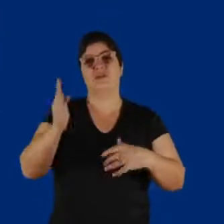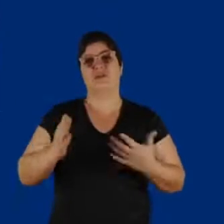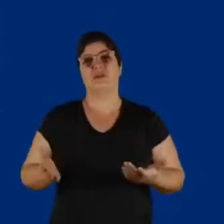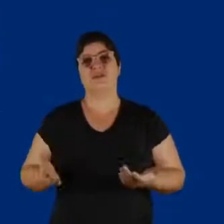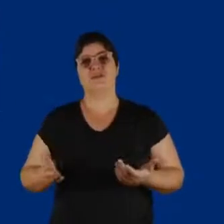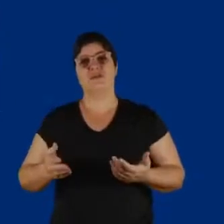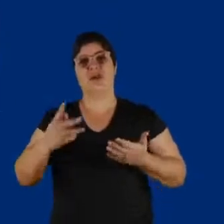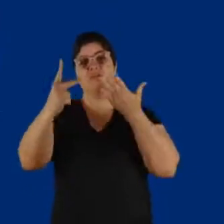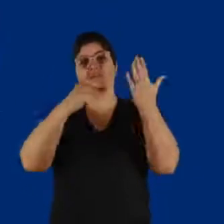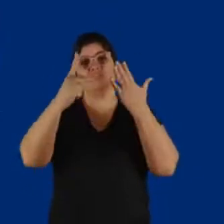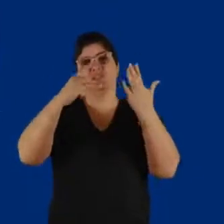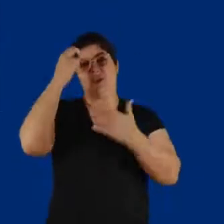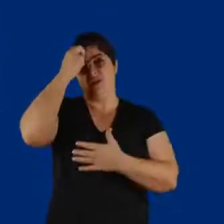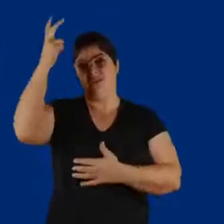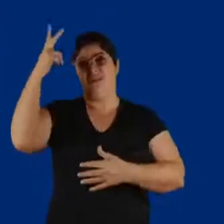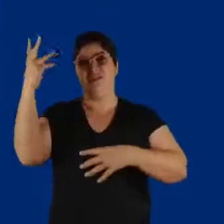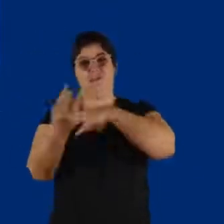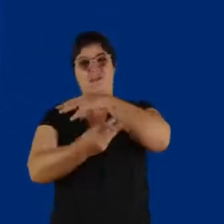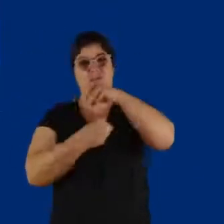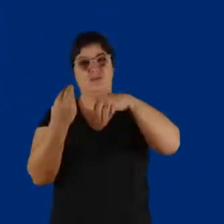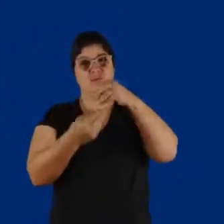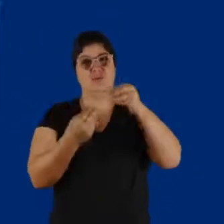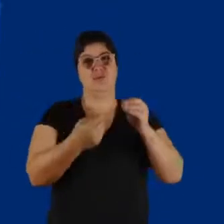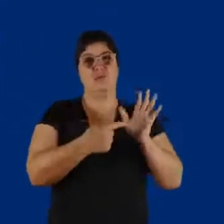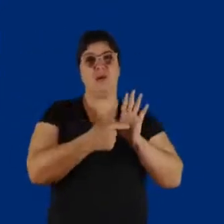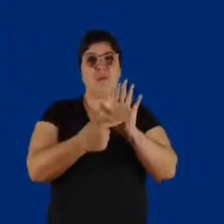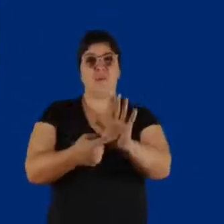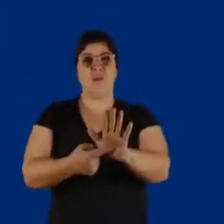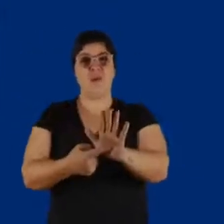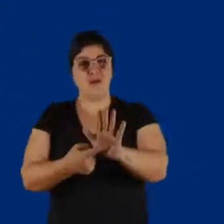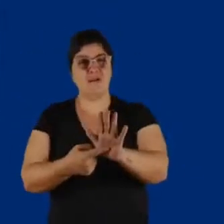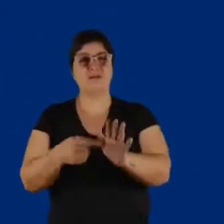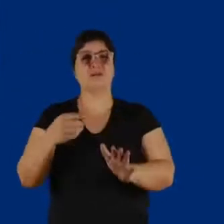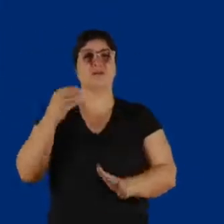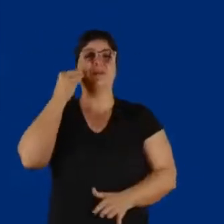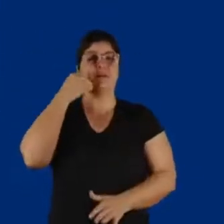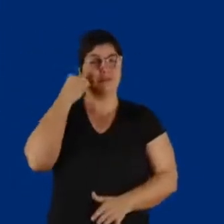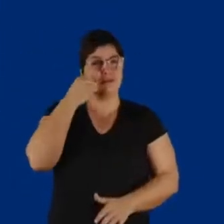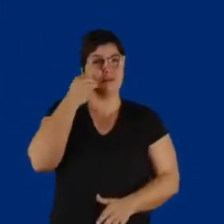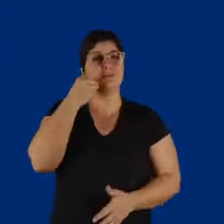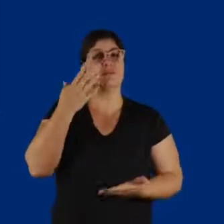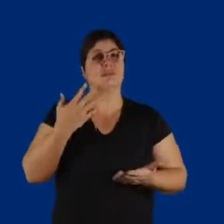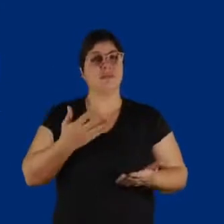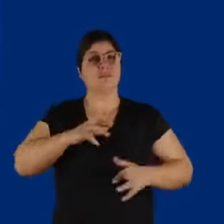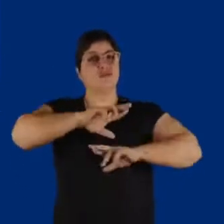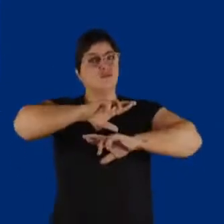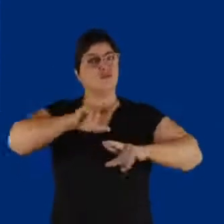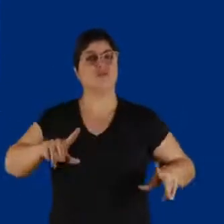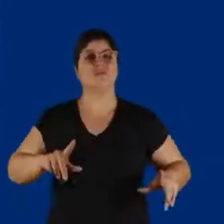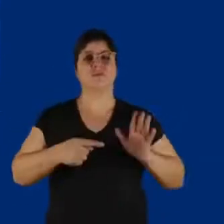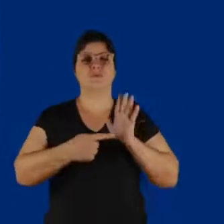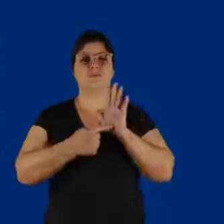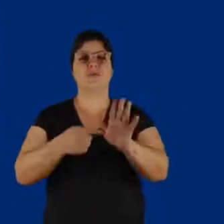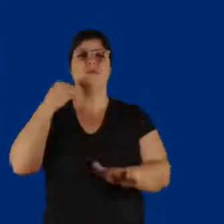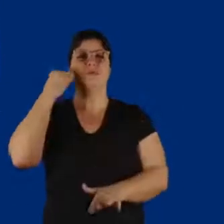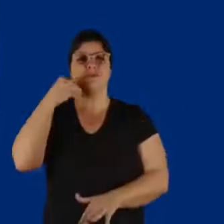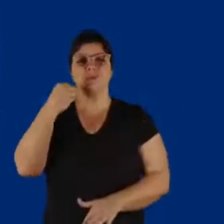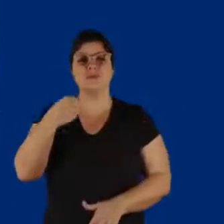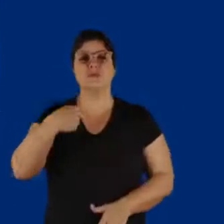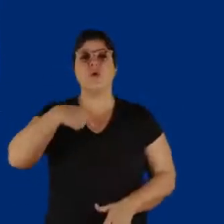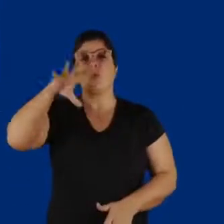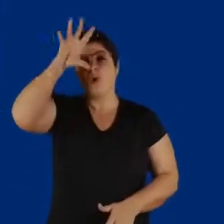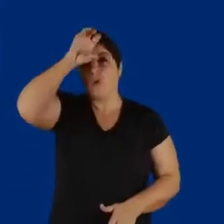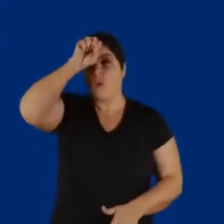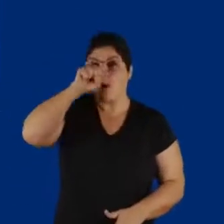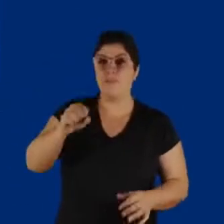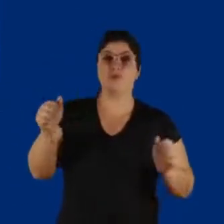ser diferente. Mostra, né? Eu acho que o que eu aprendi com o Jason, o que eu aprendi com o Fred Hickling, o que eu aprendi com a Nise, o que eu